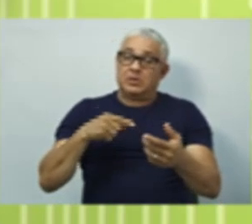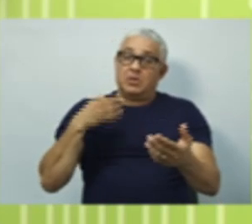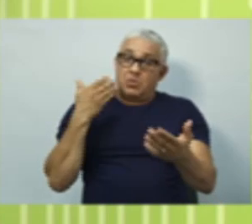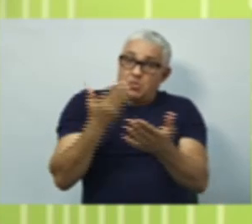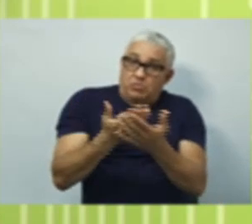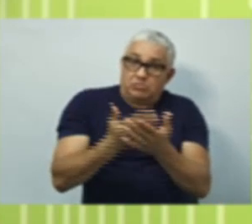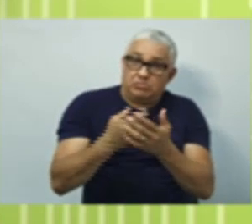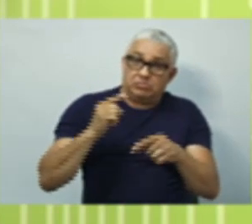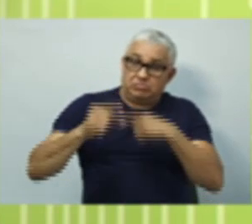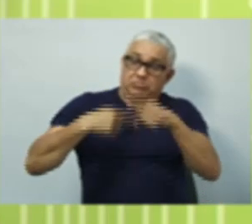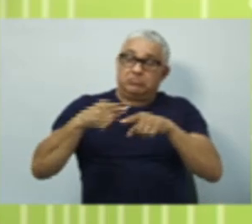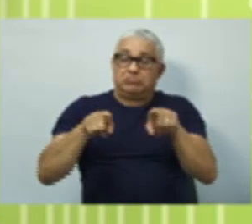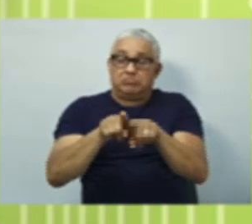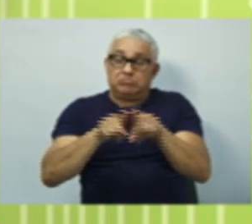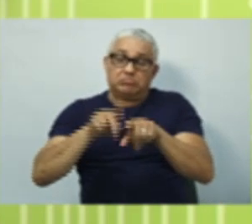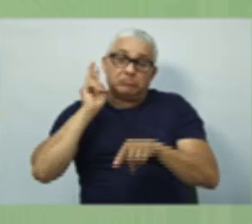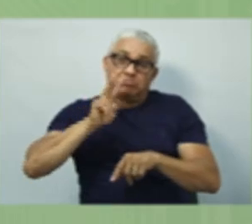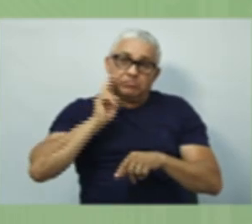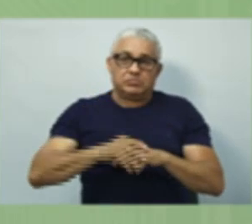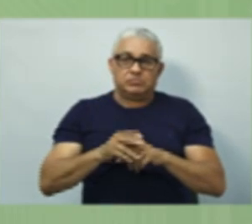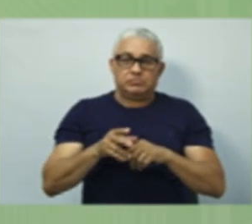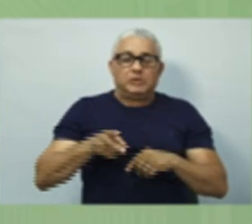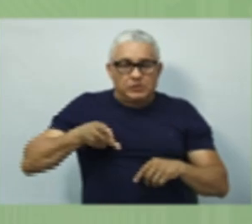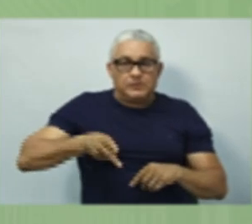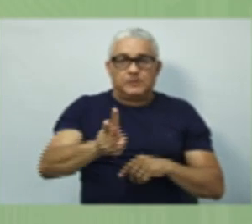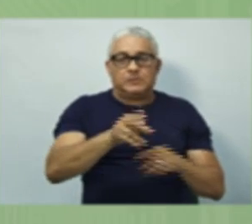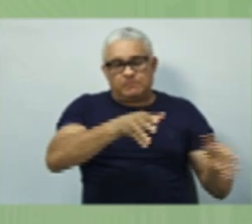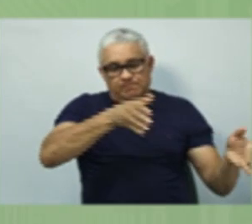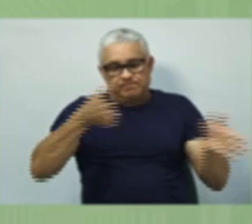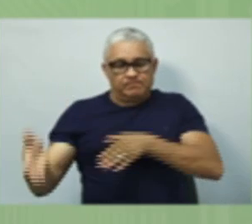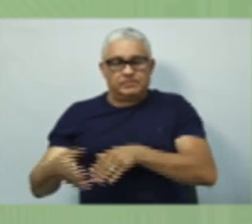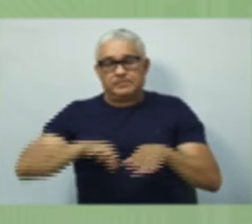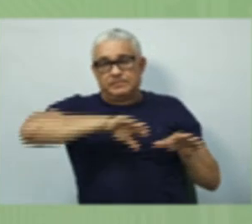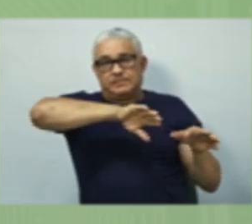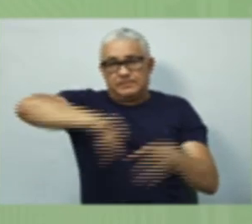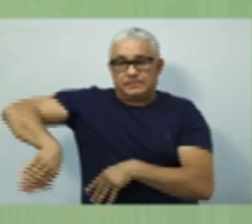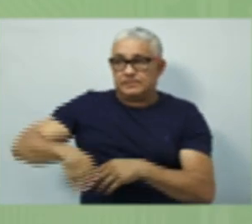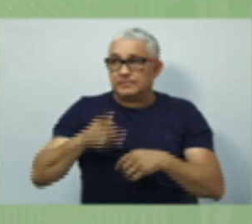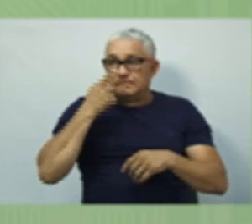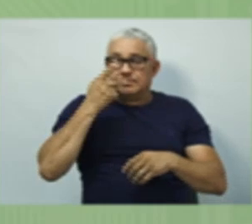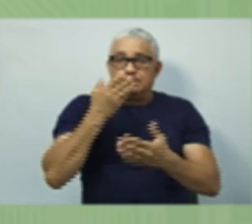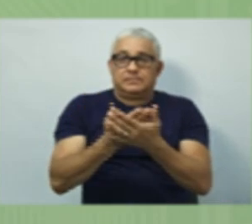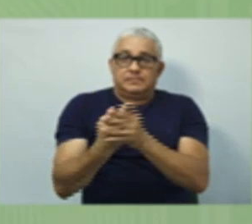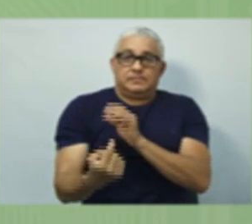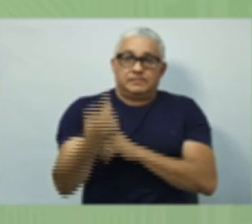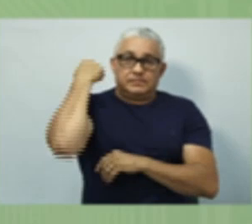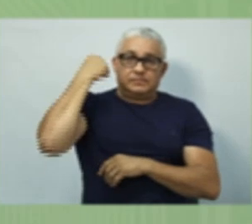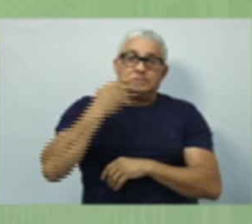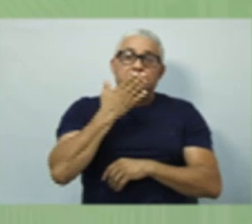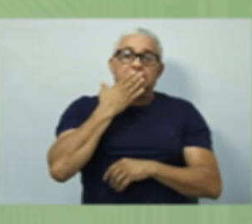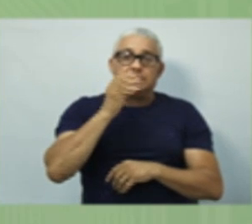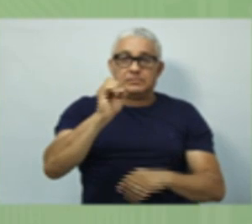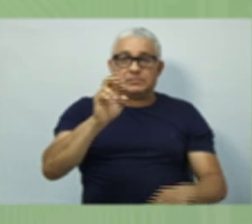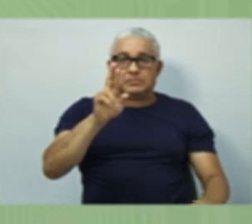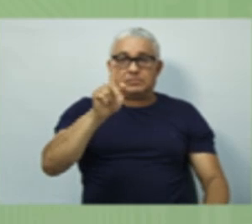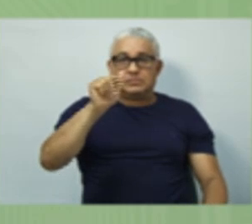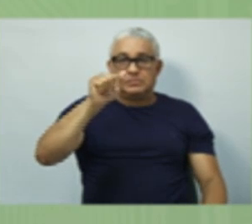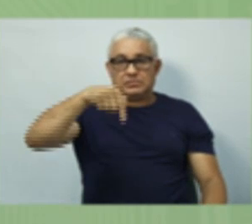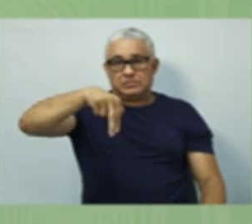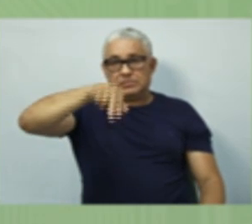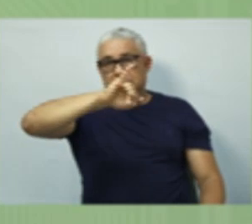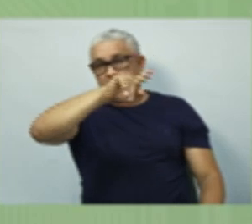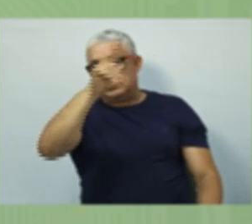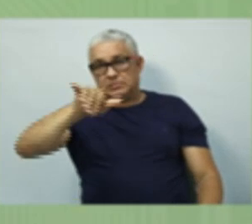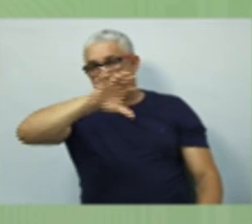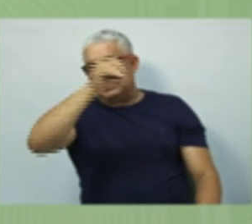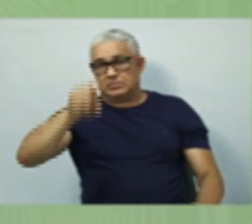no finalzinho da nossa aula. Continuando aqui, nós falamos nas nossas aulas sobre os tipos de organização. Organizações